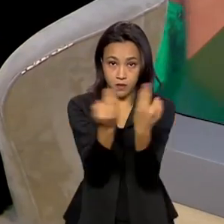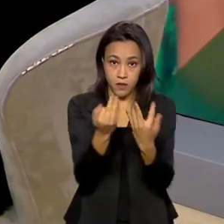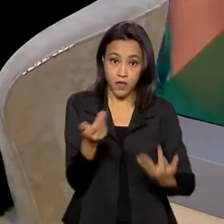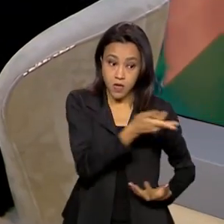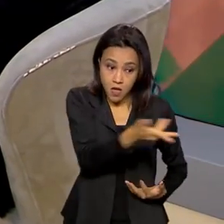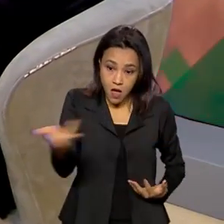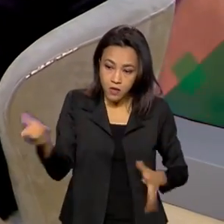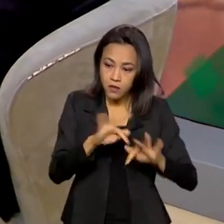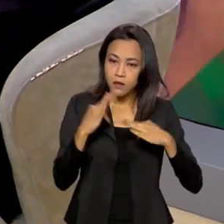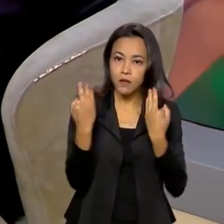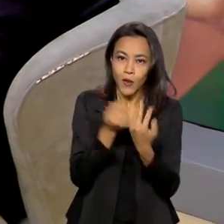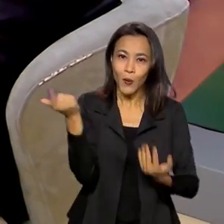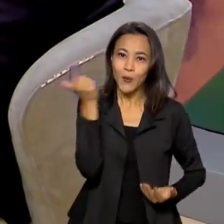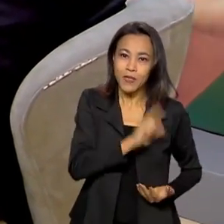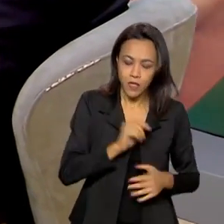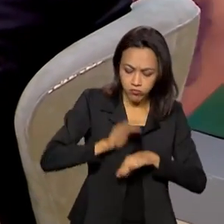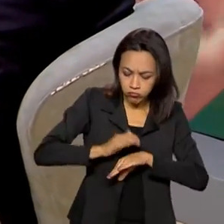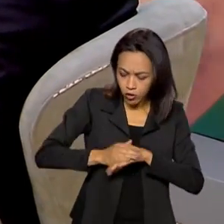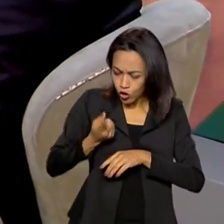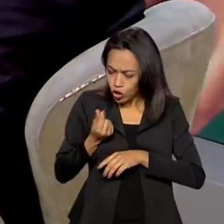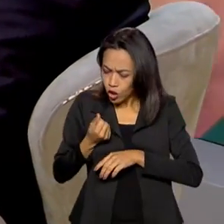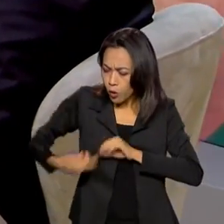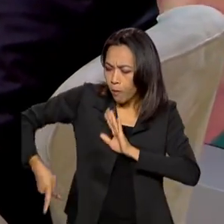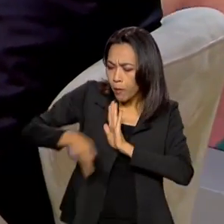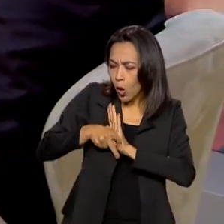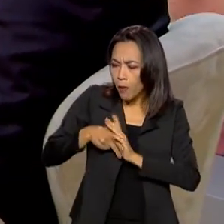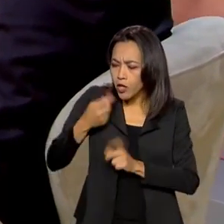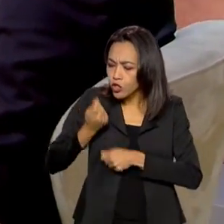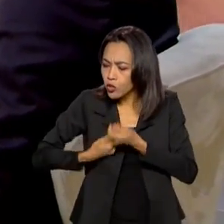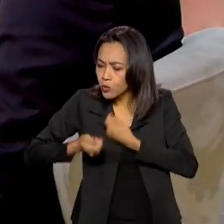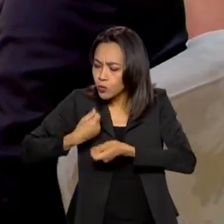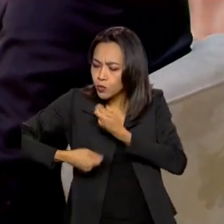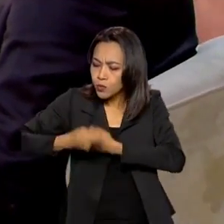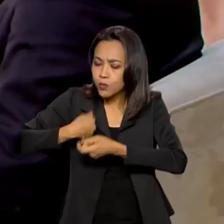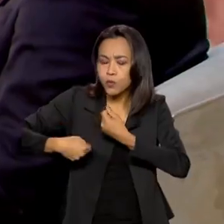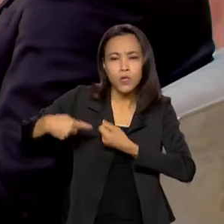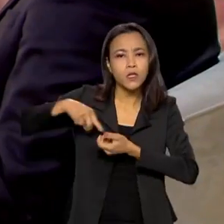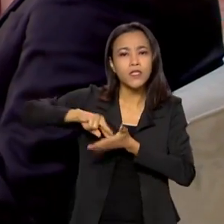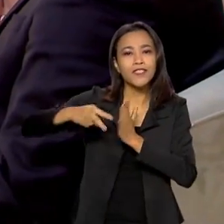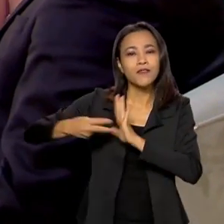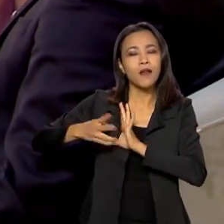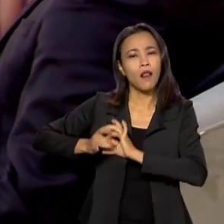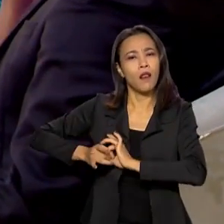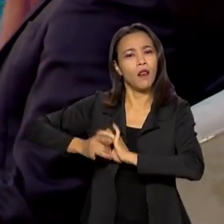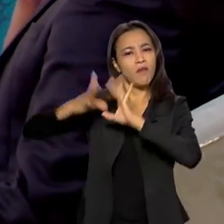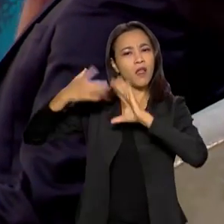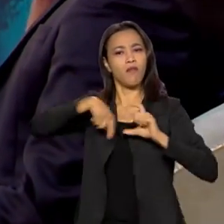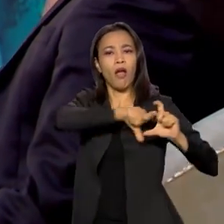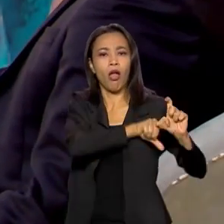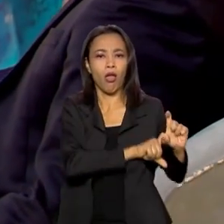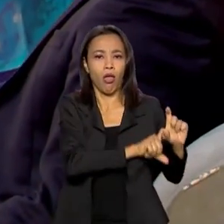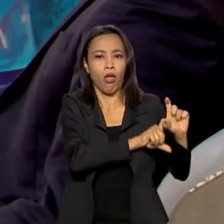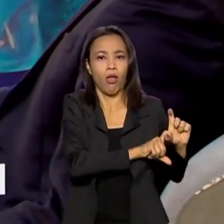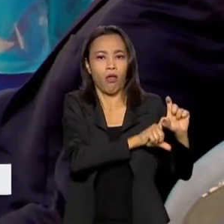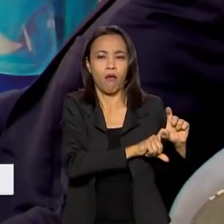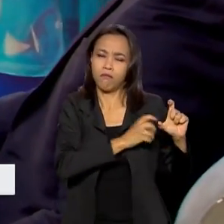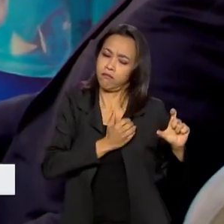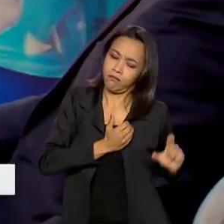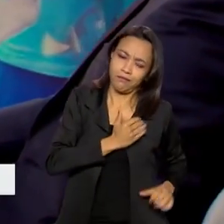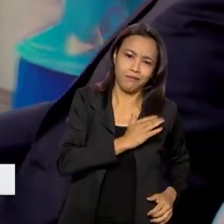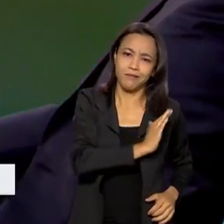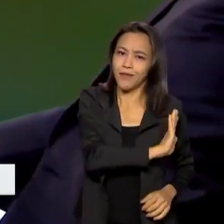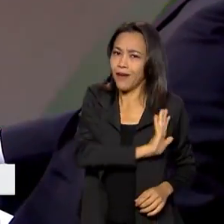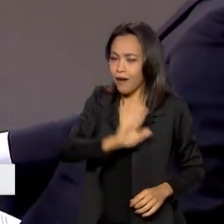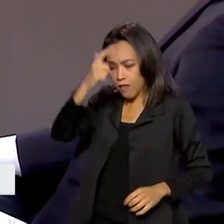Elas conseguem gerar renda própria e renda é sinônimo de liberdade é que isso que a gente busca a liberdade para esses chefe de